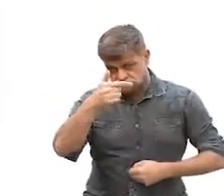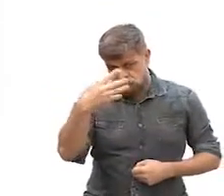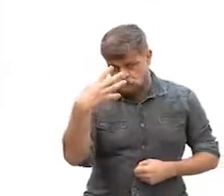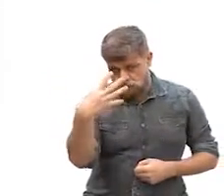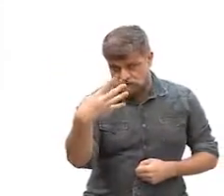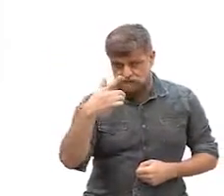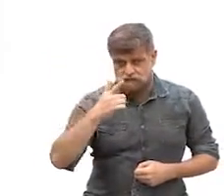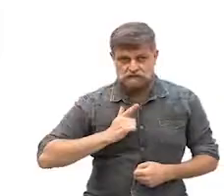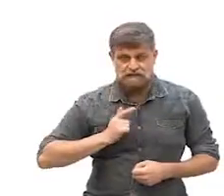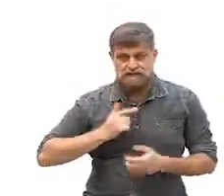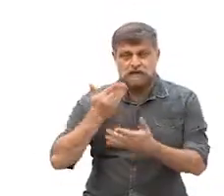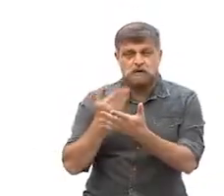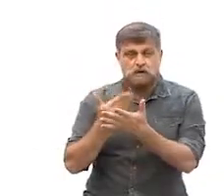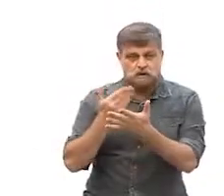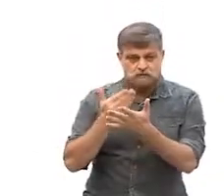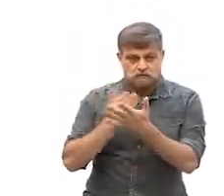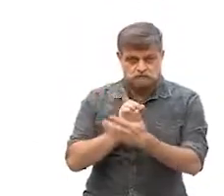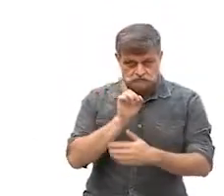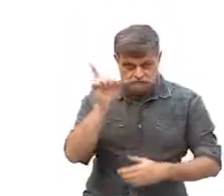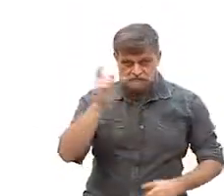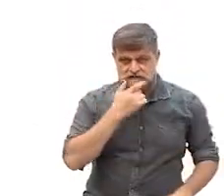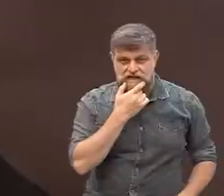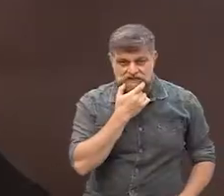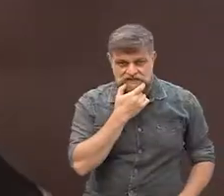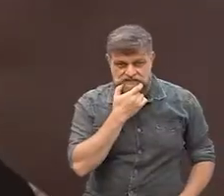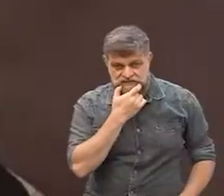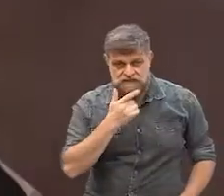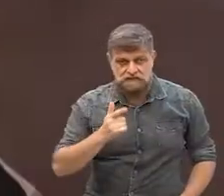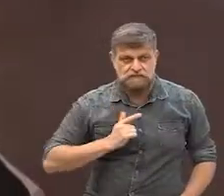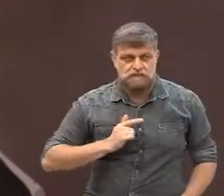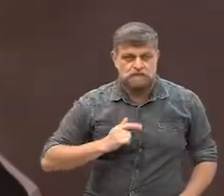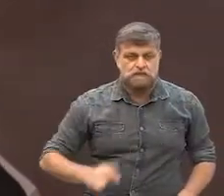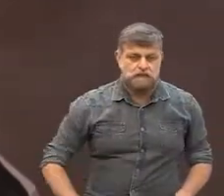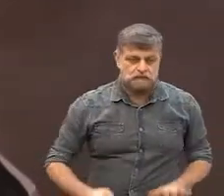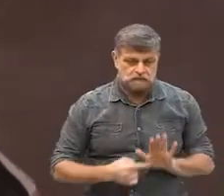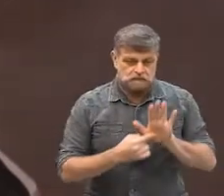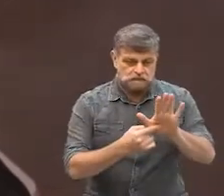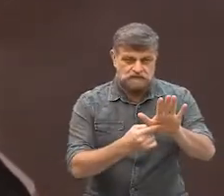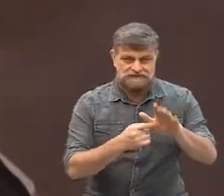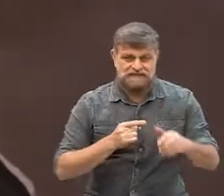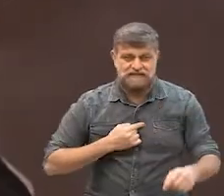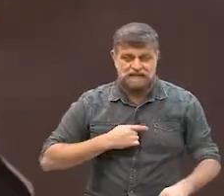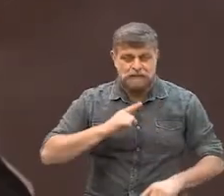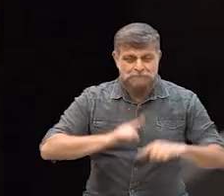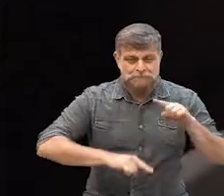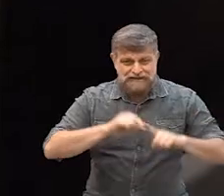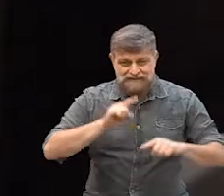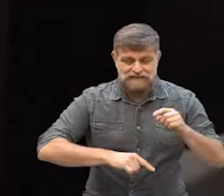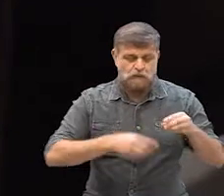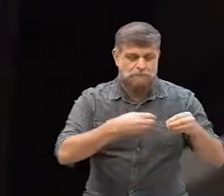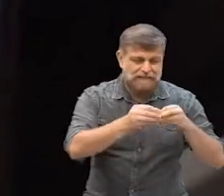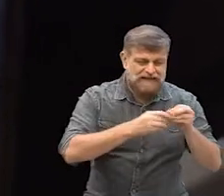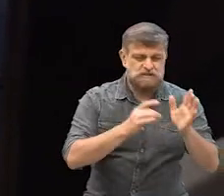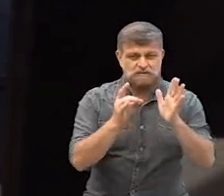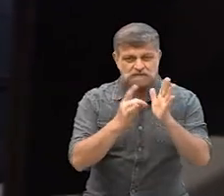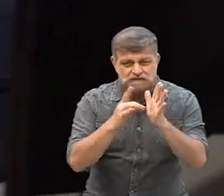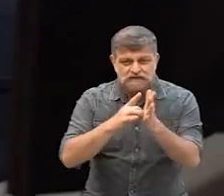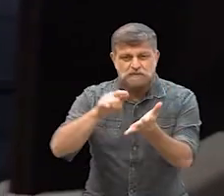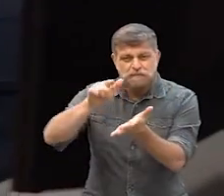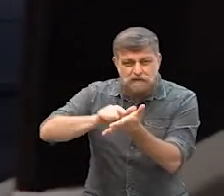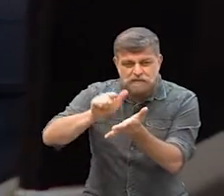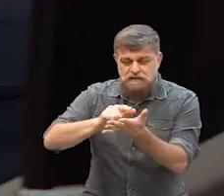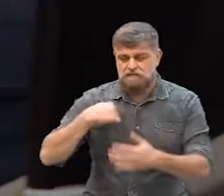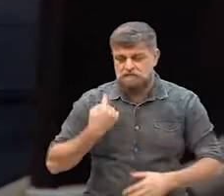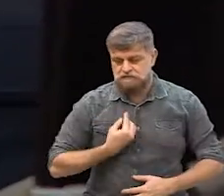Future of Global Packing to 2024. E que elas estão presentes cada vez mais na rotina de cada um de